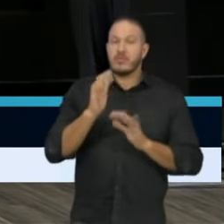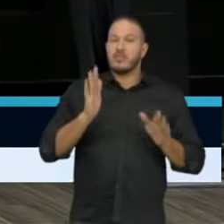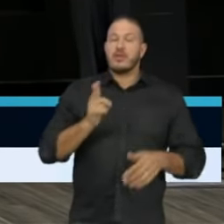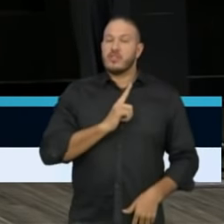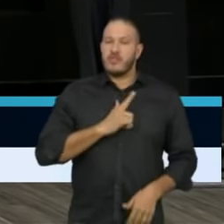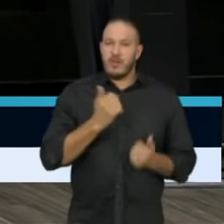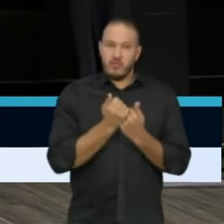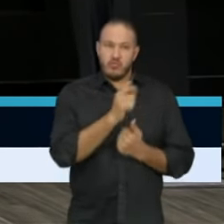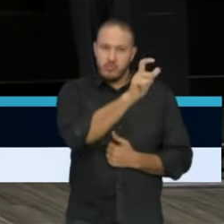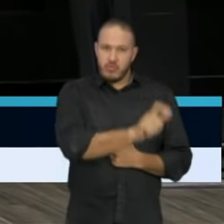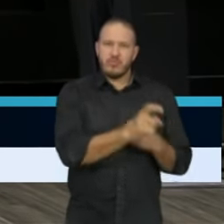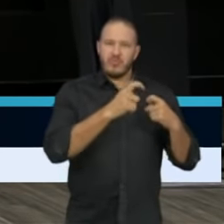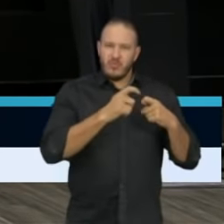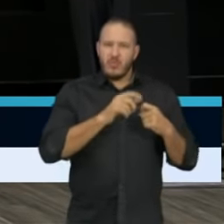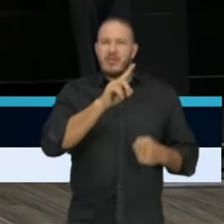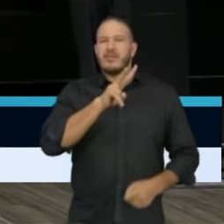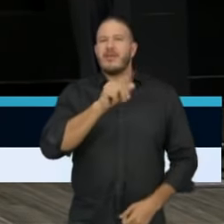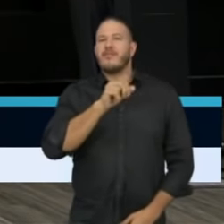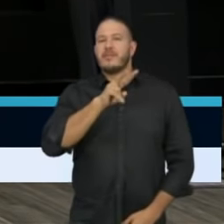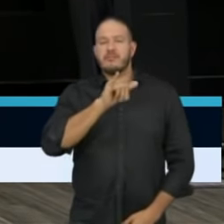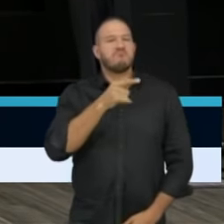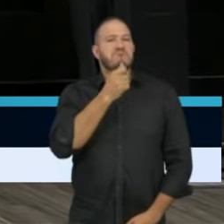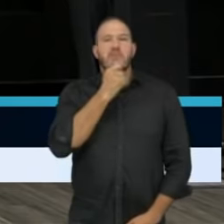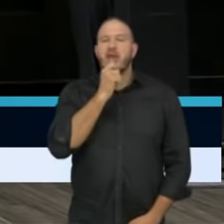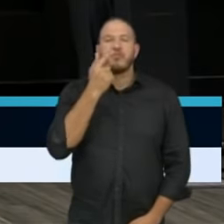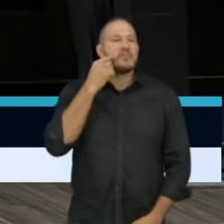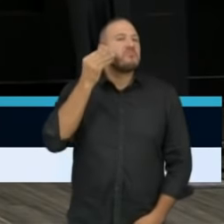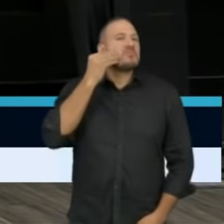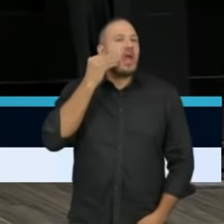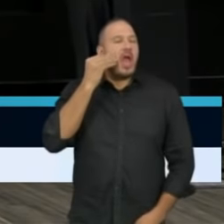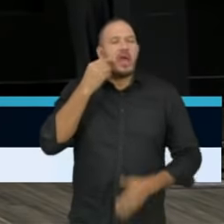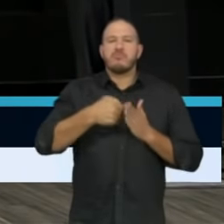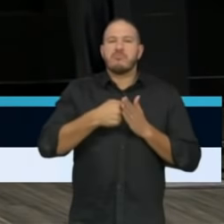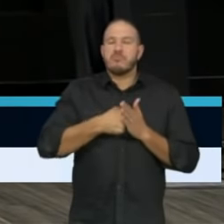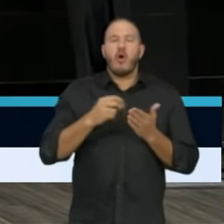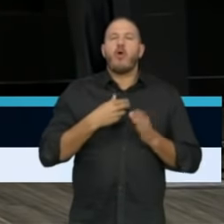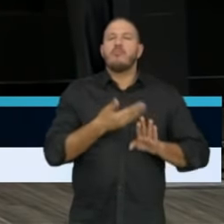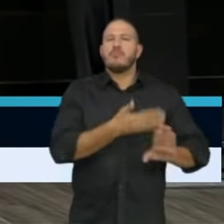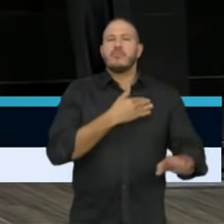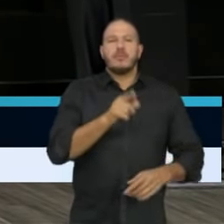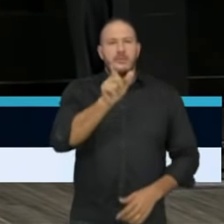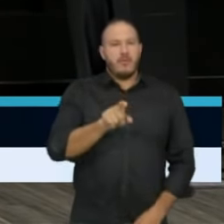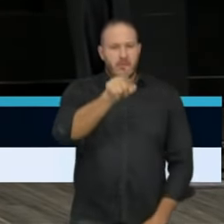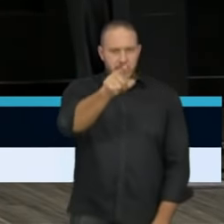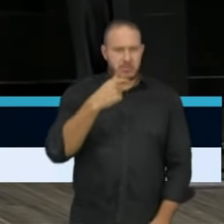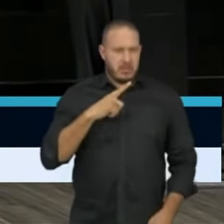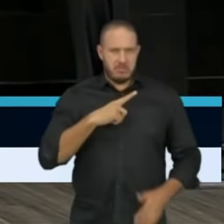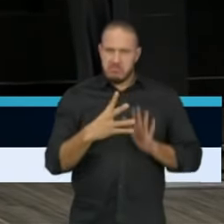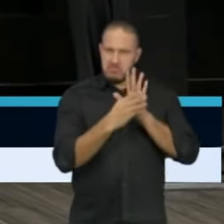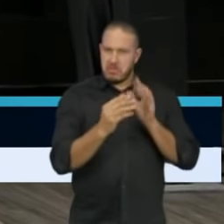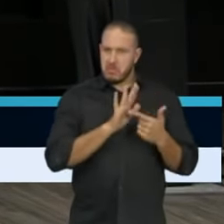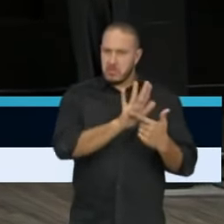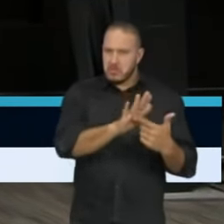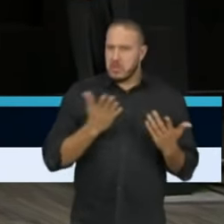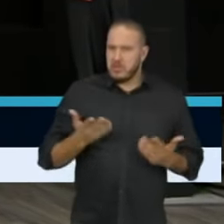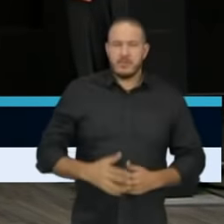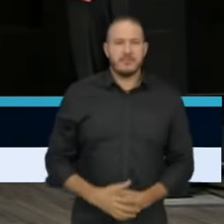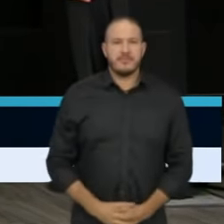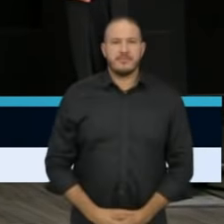Wippe nos últimos dias não foram testados ou estão fora de quarentena. O senhor não deveria dar o exemplo?